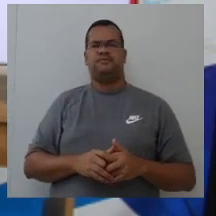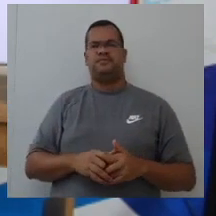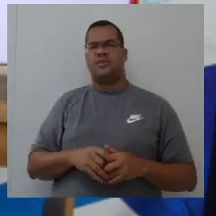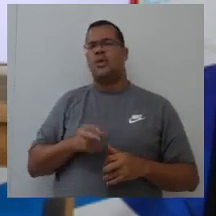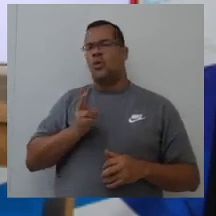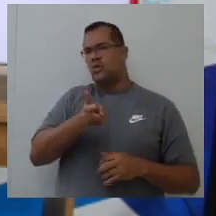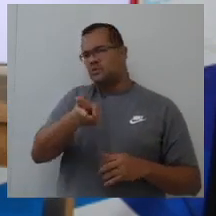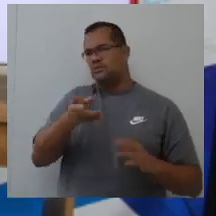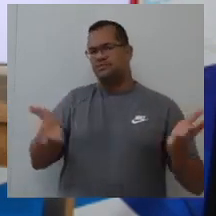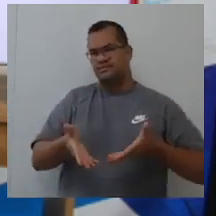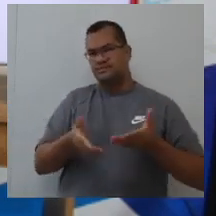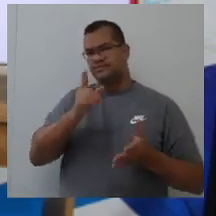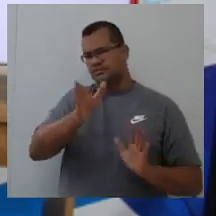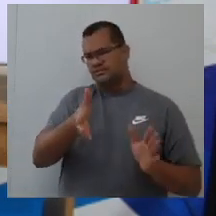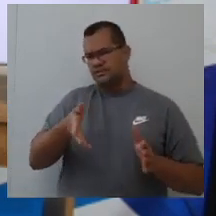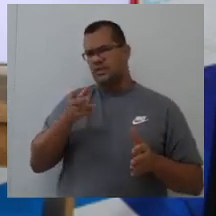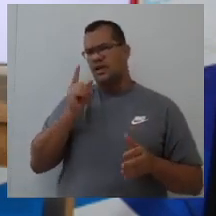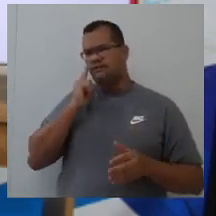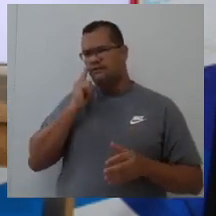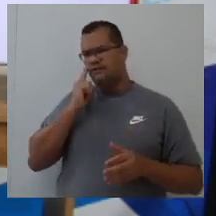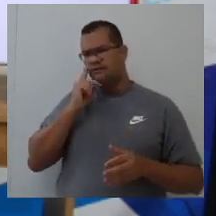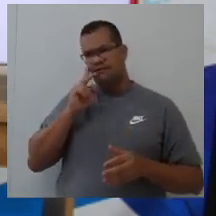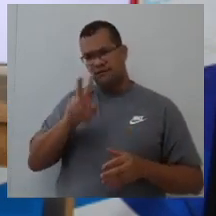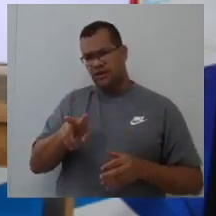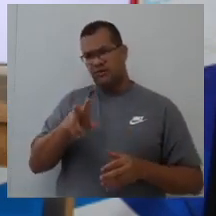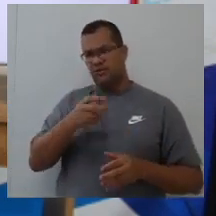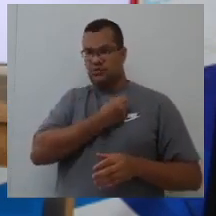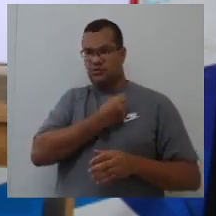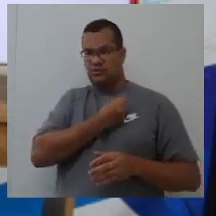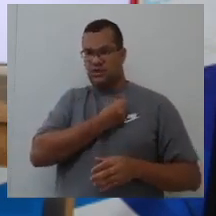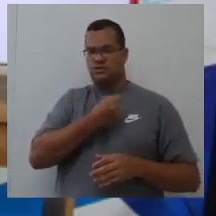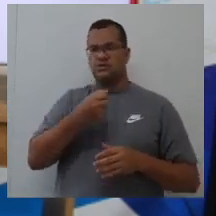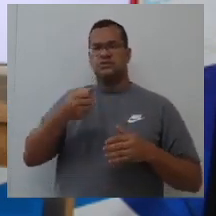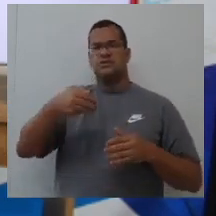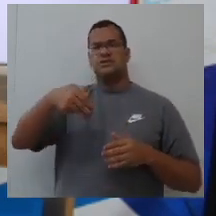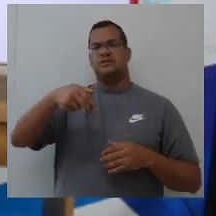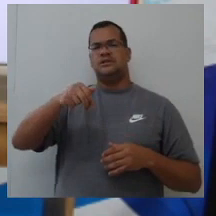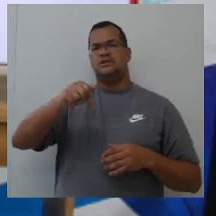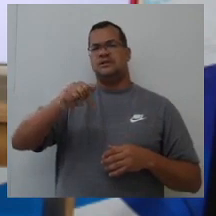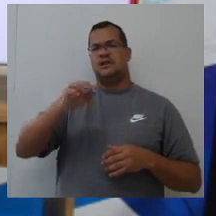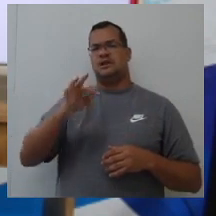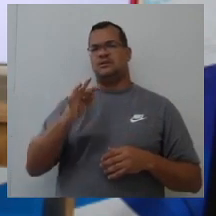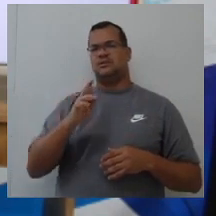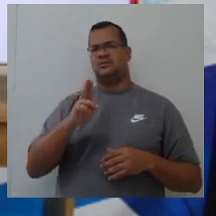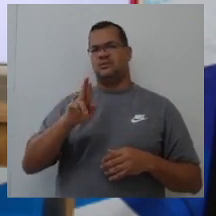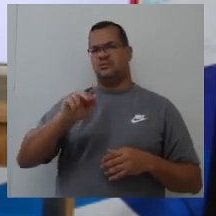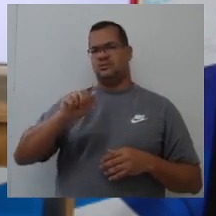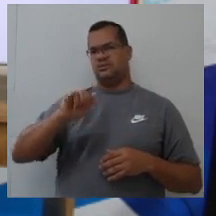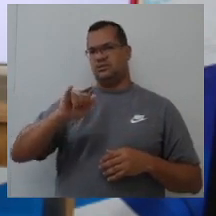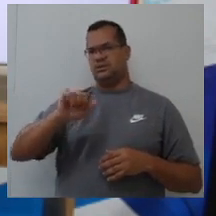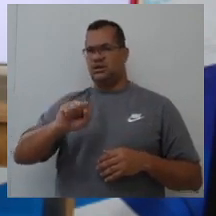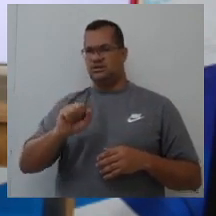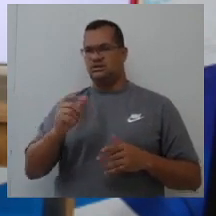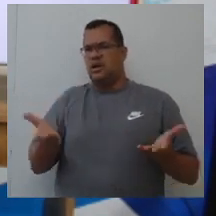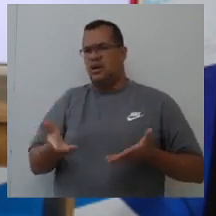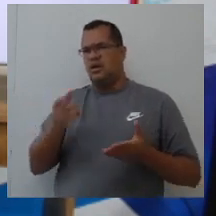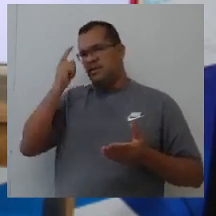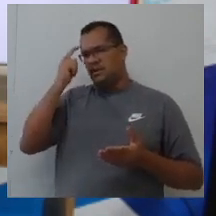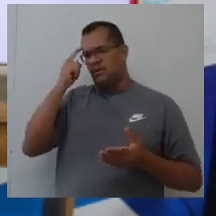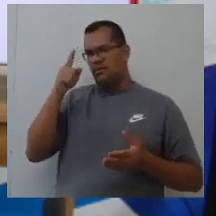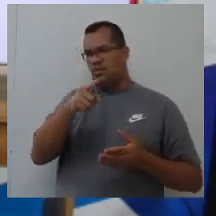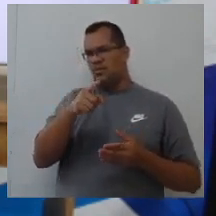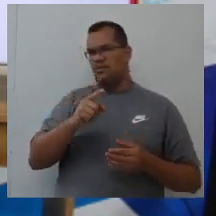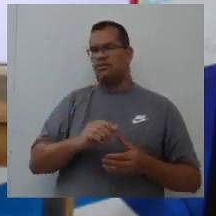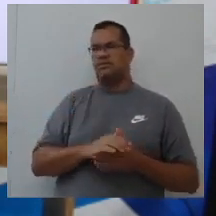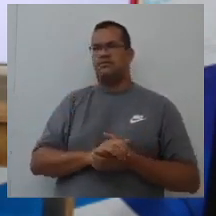só. Você já viu os números naturais, tá bom? Então, queria pensar aqui um pouco com você. Veja. Eu